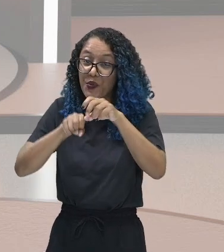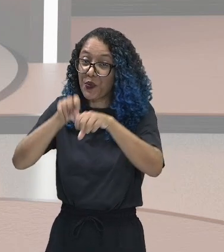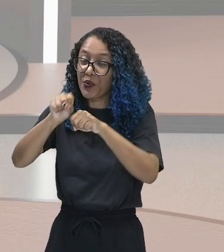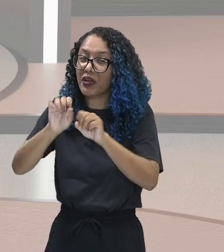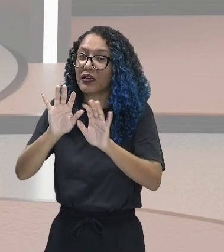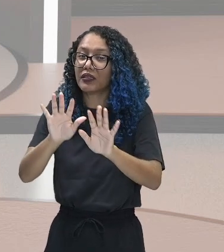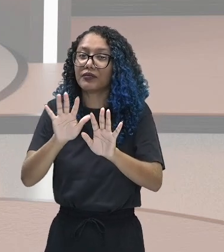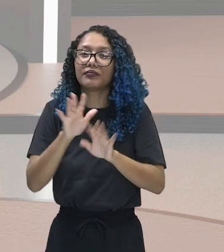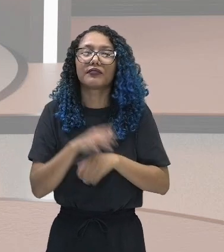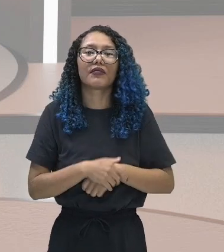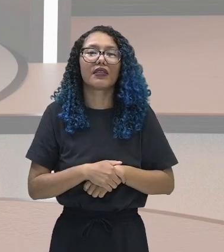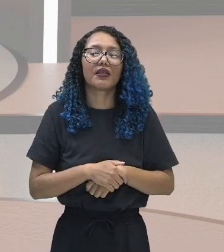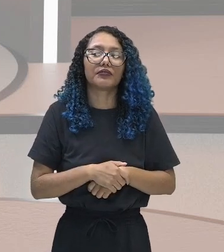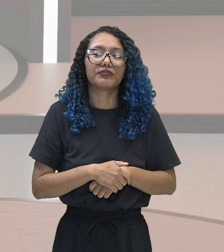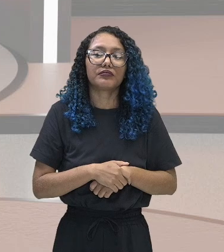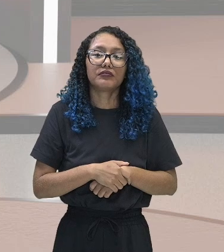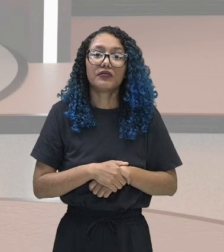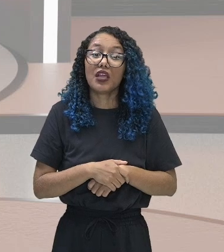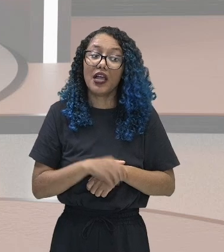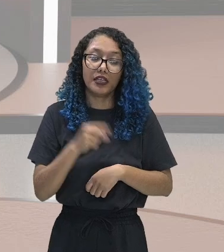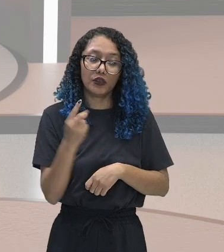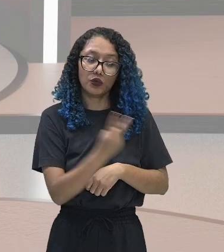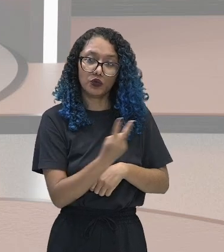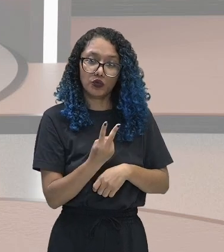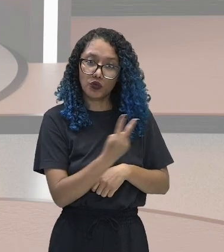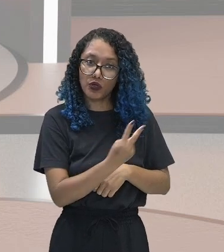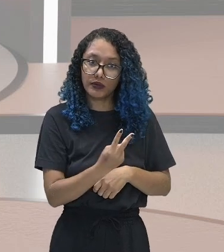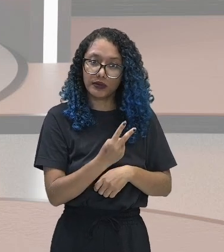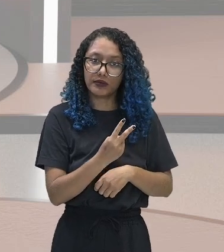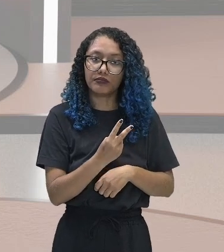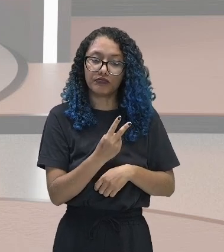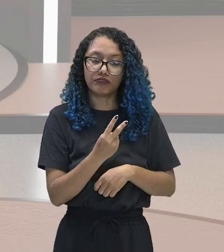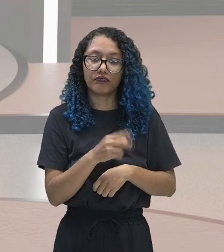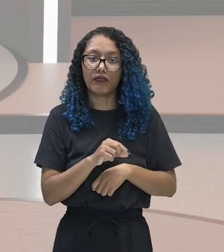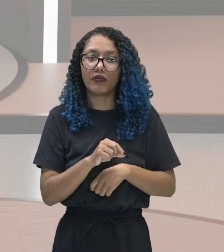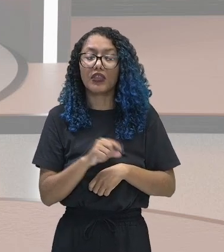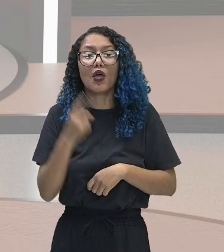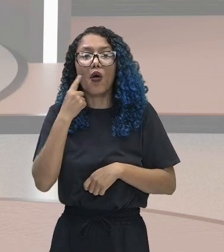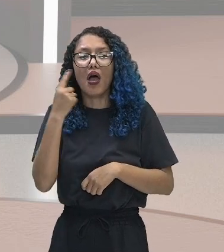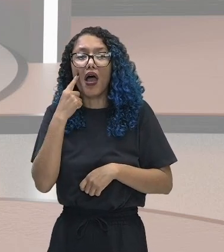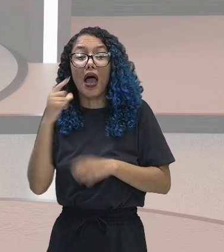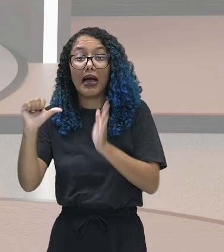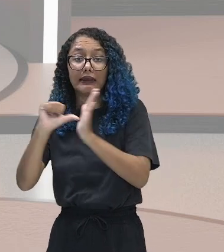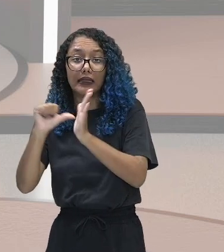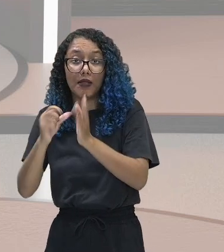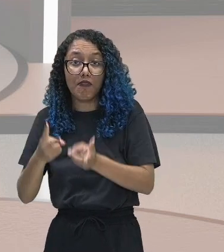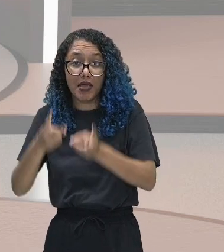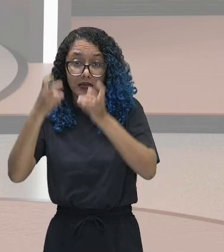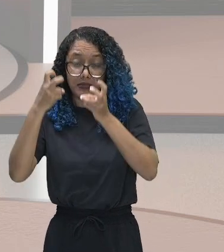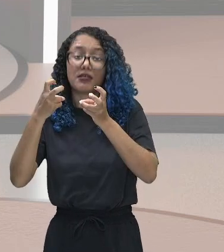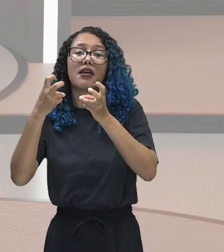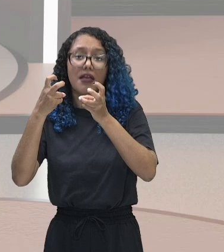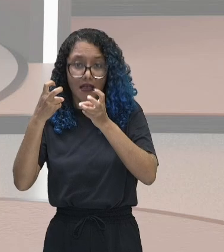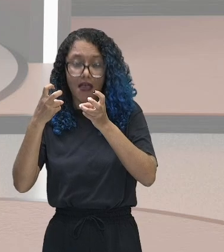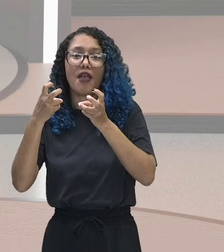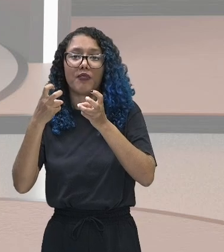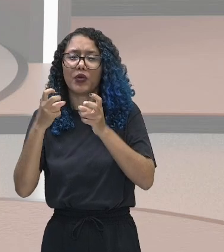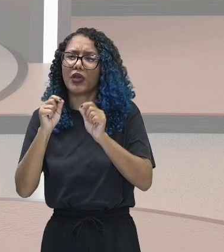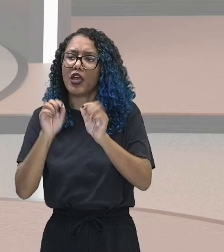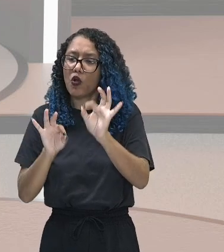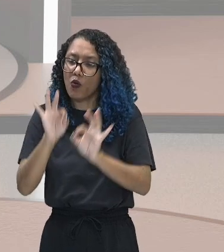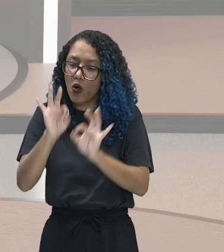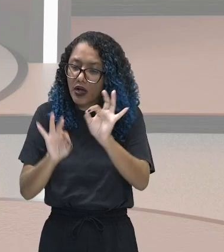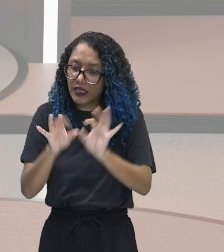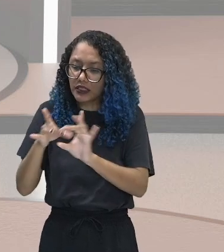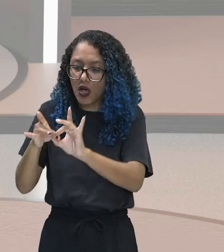vamos tentar começar e nos unir e barrar, porque senão tu imagina, eles vão bater nas portas, então, ali